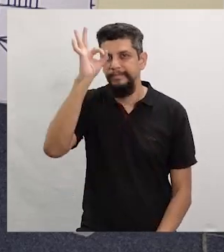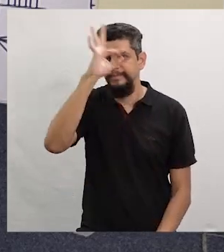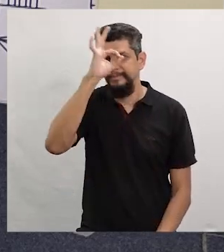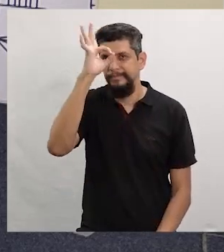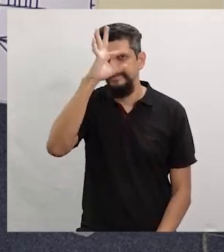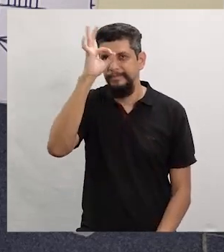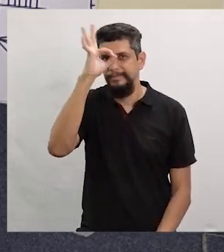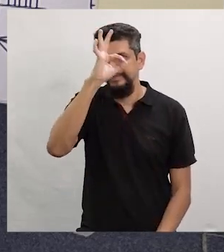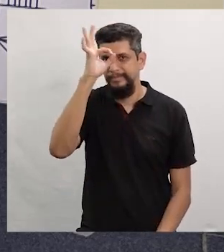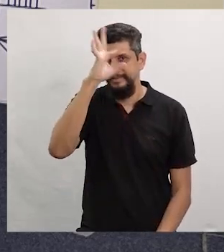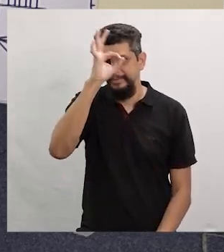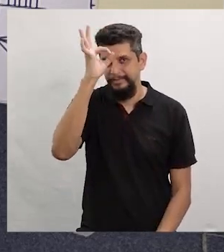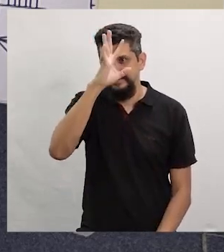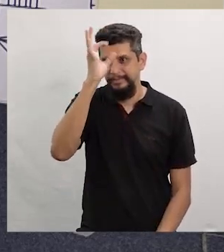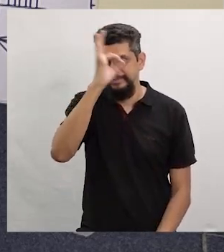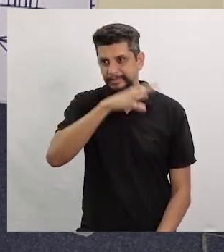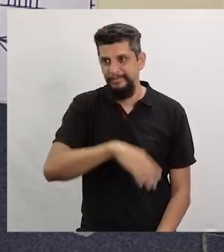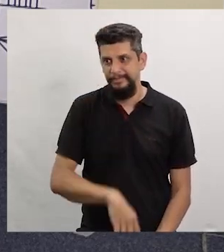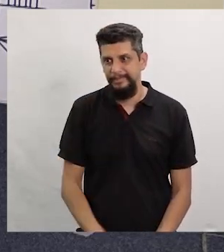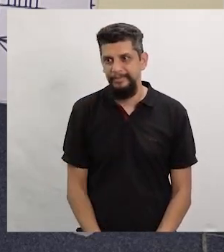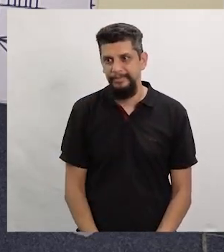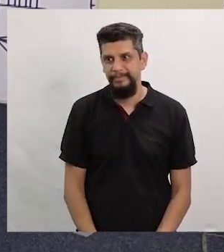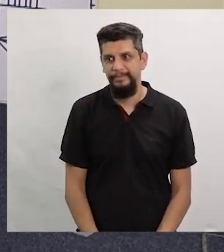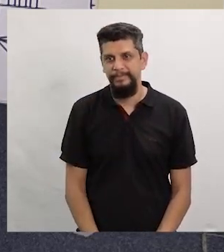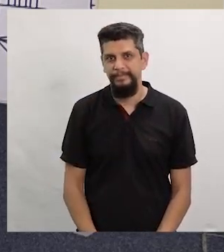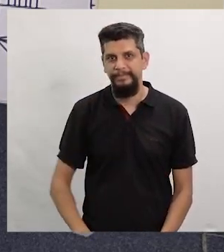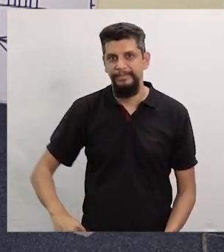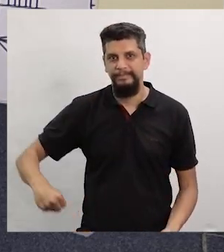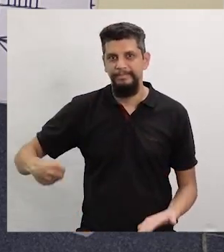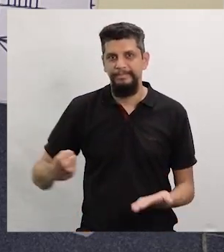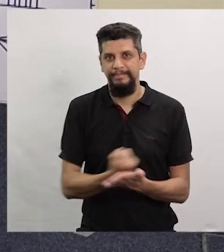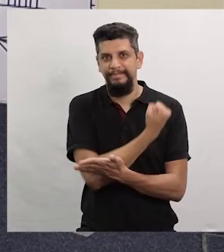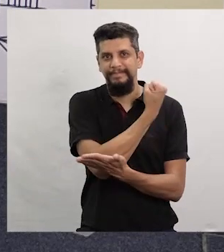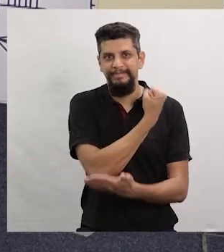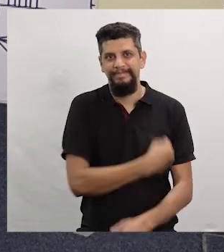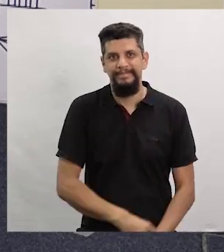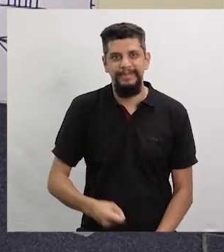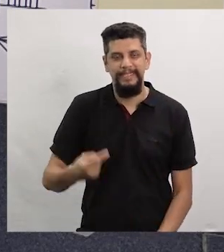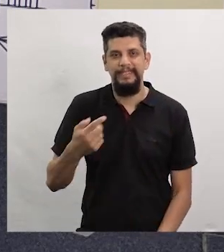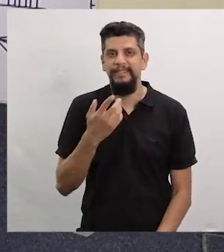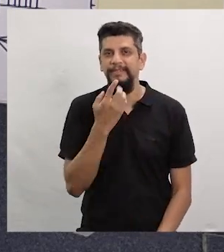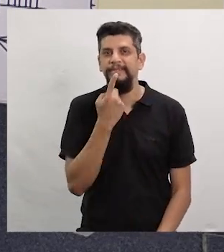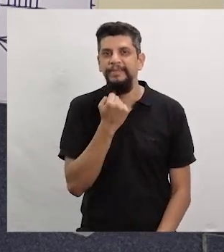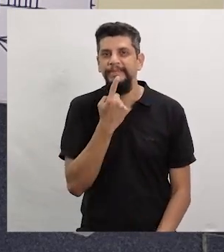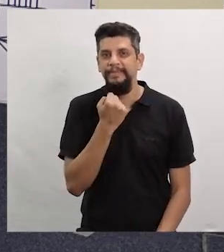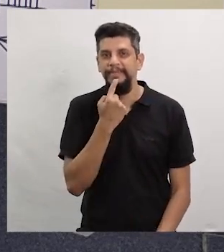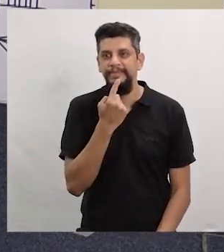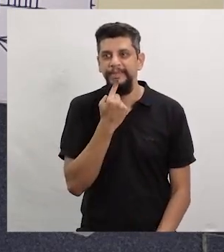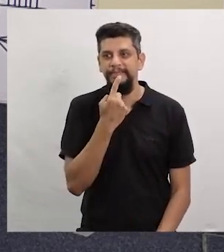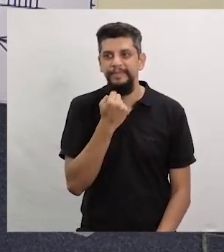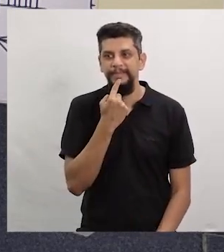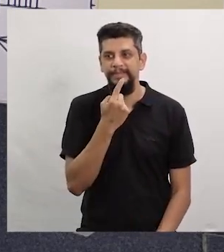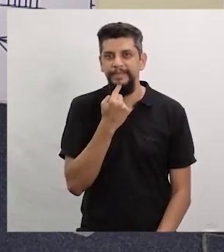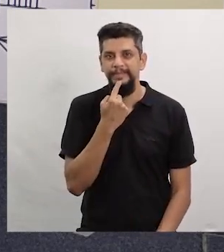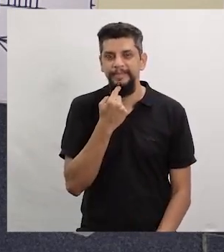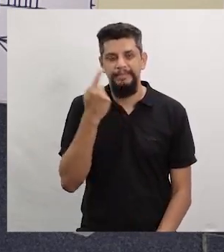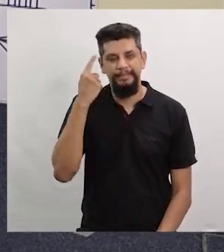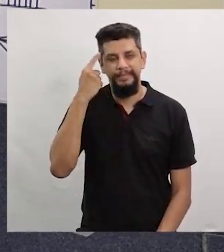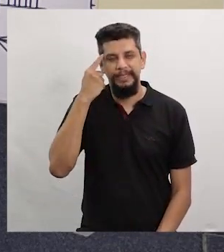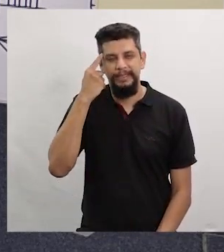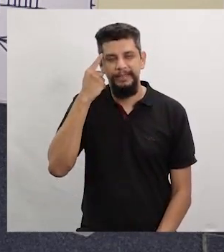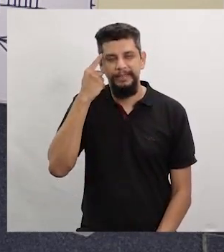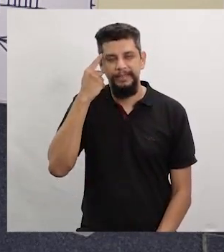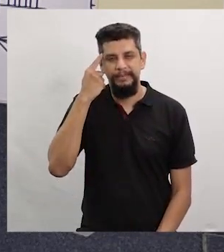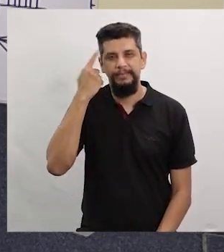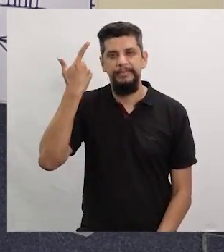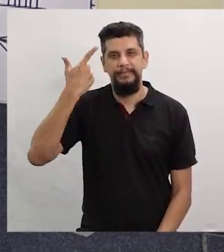verde verde verde verde verde e pensamos fraco temos que pensar mais